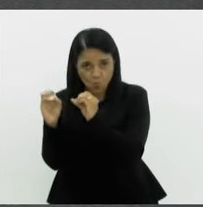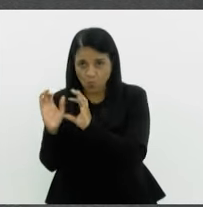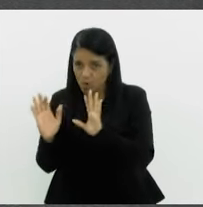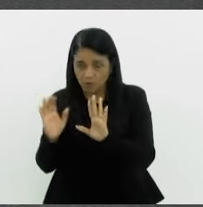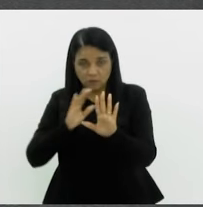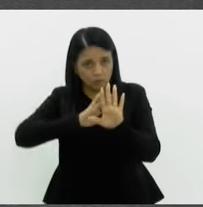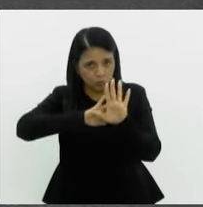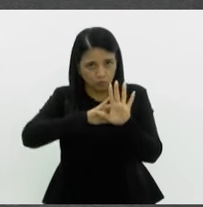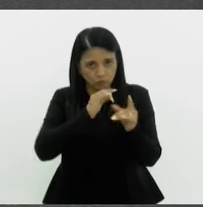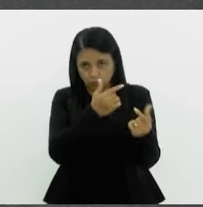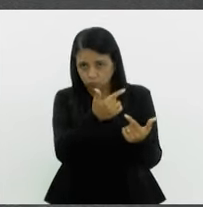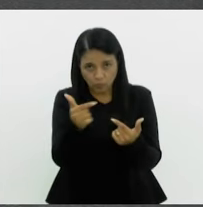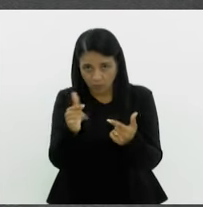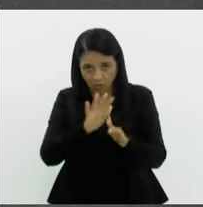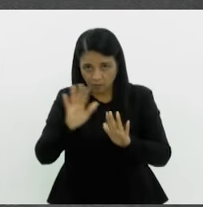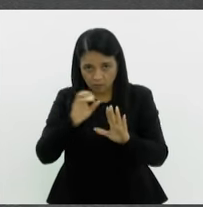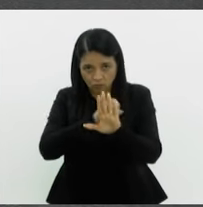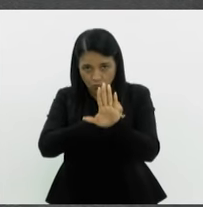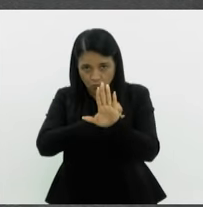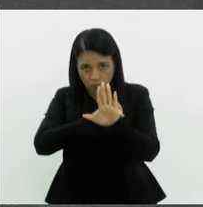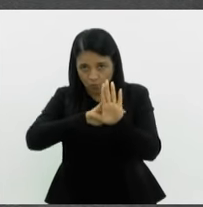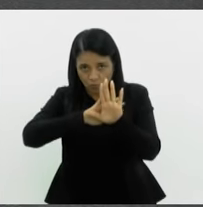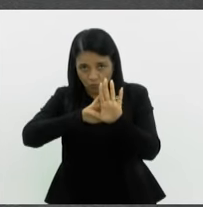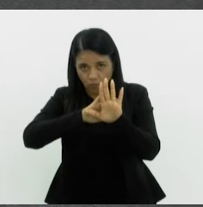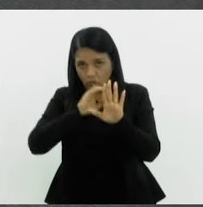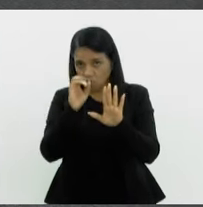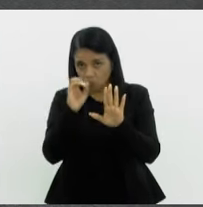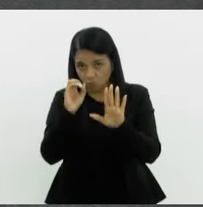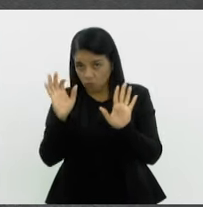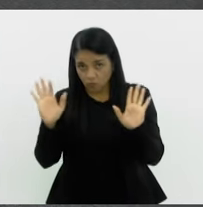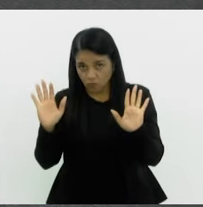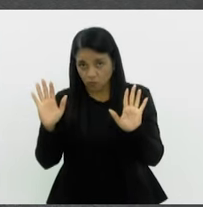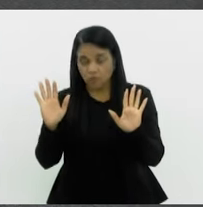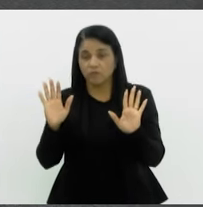0,0000. Até porque reconheço que existe